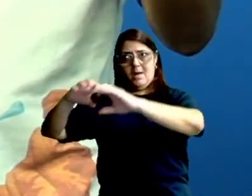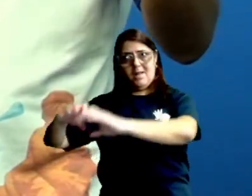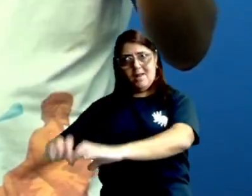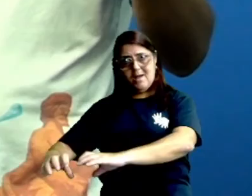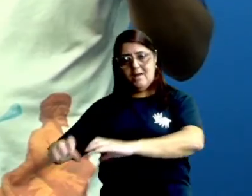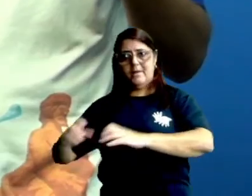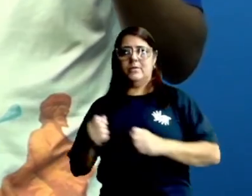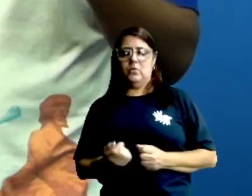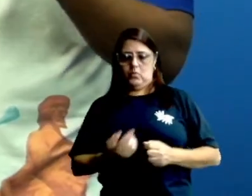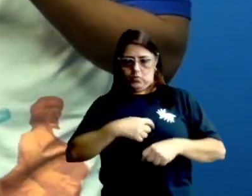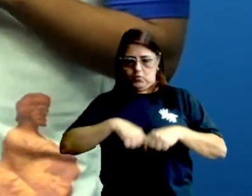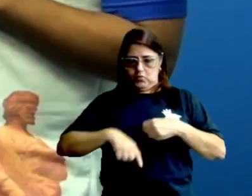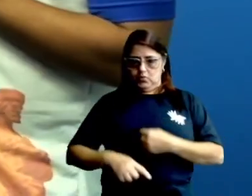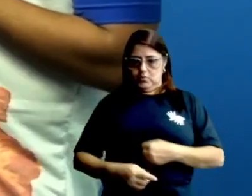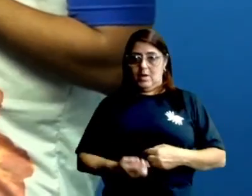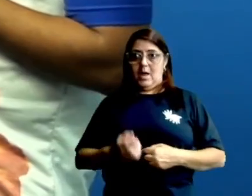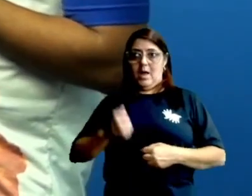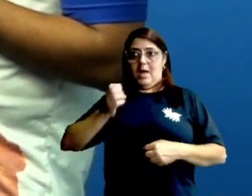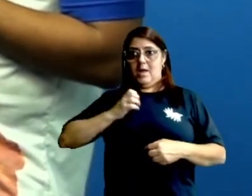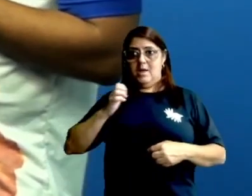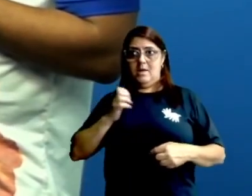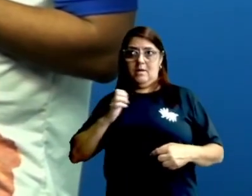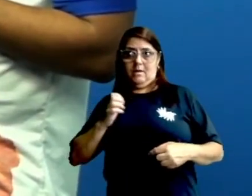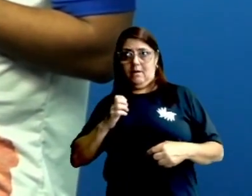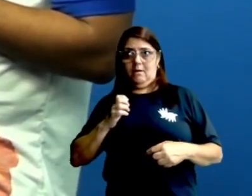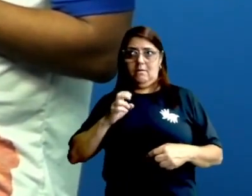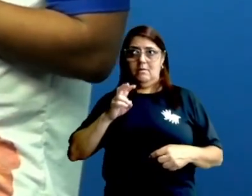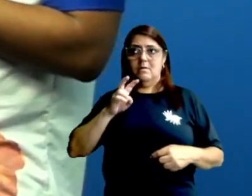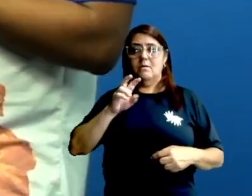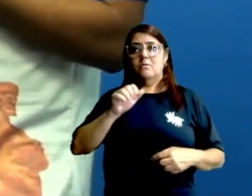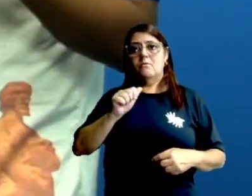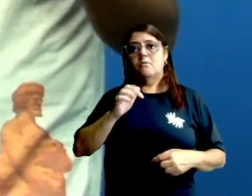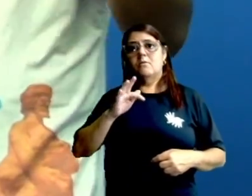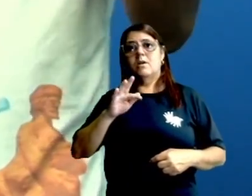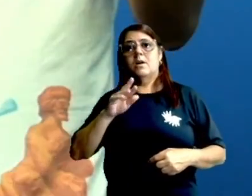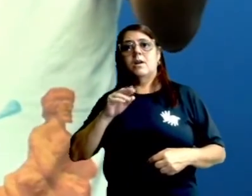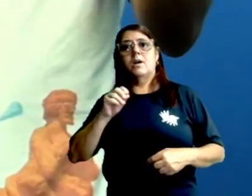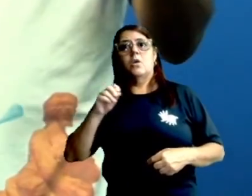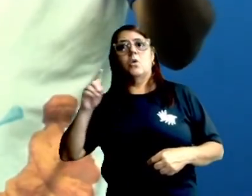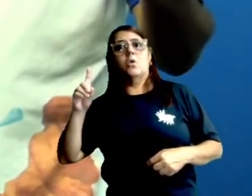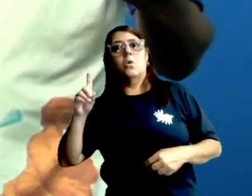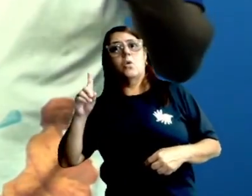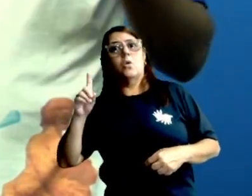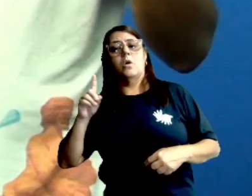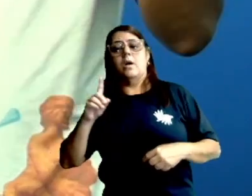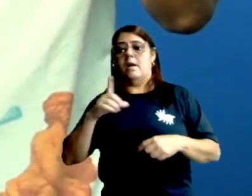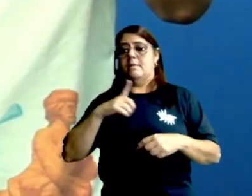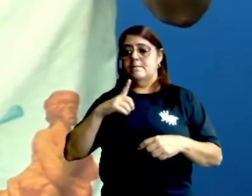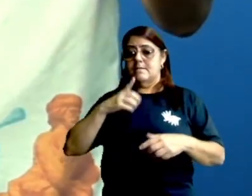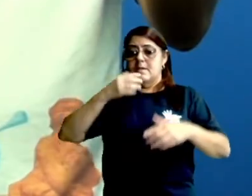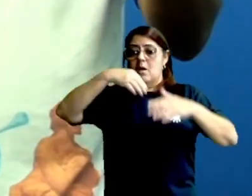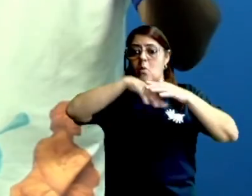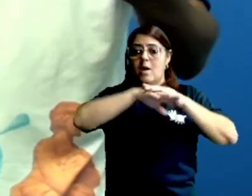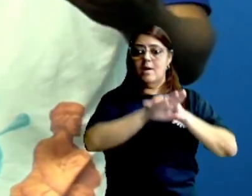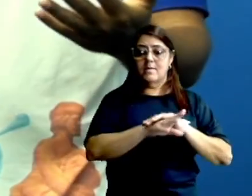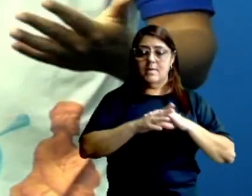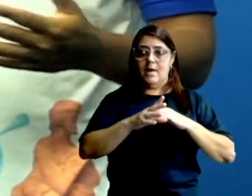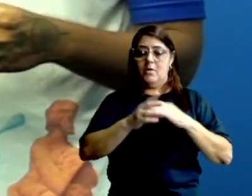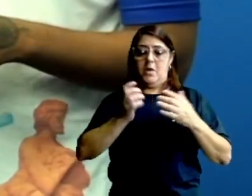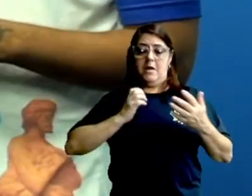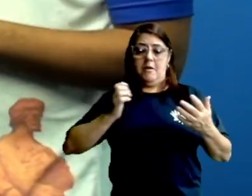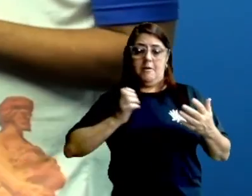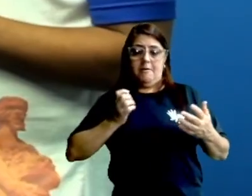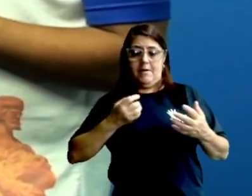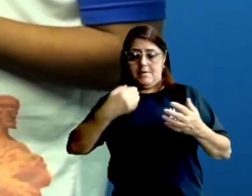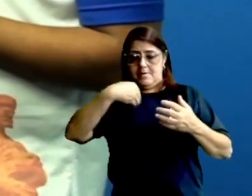riquezas do faraó era posto dentro da tumba essa imagem aqui das Singer ela protegia essa tumba existia toda uma mitologia